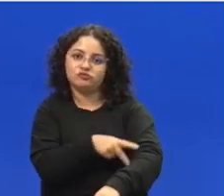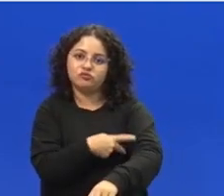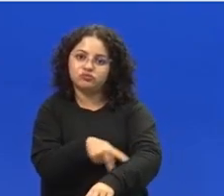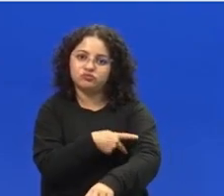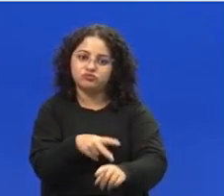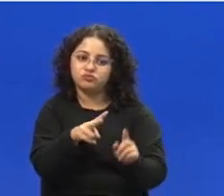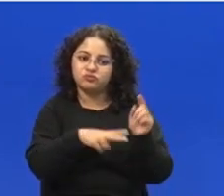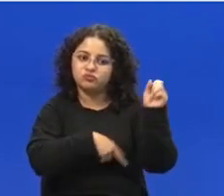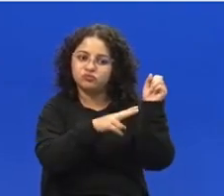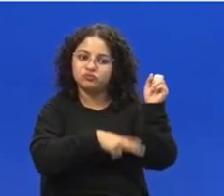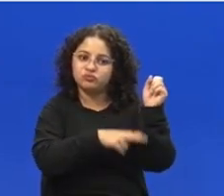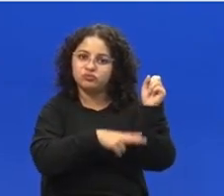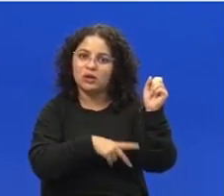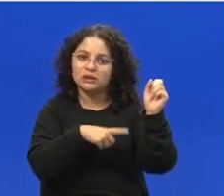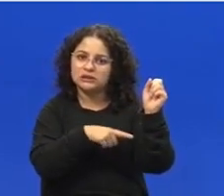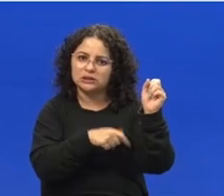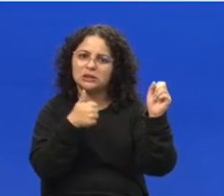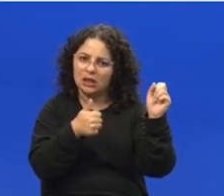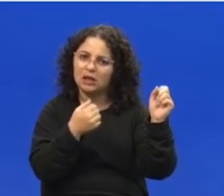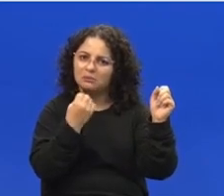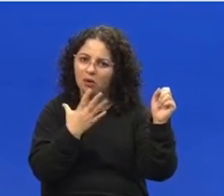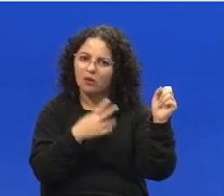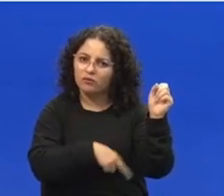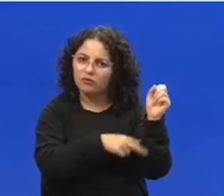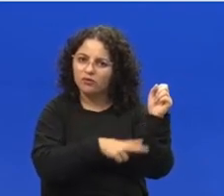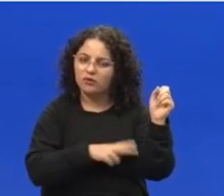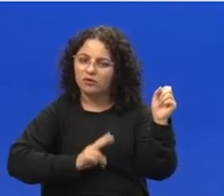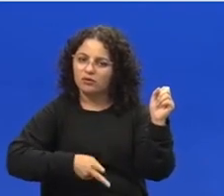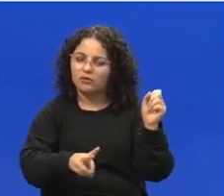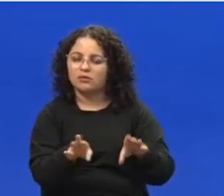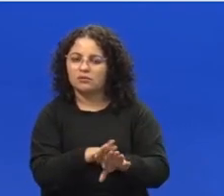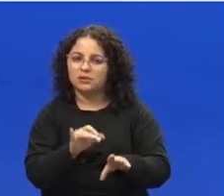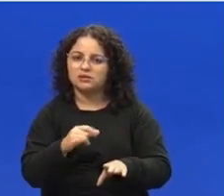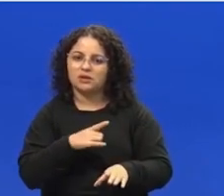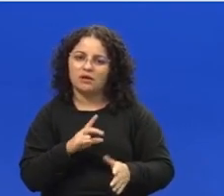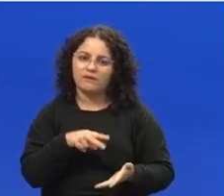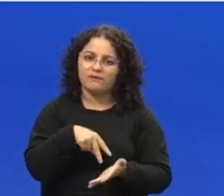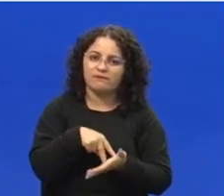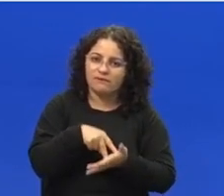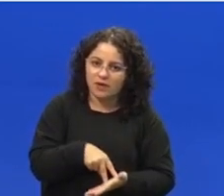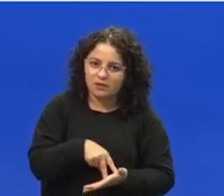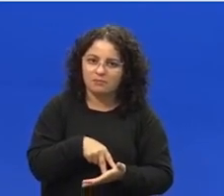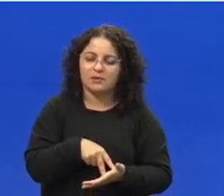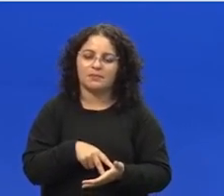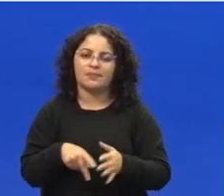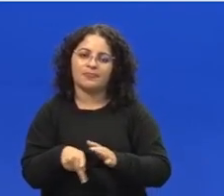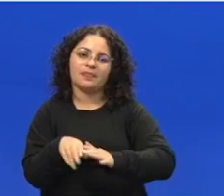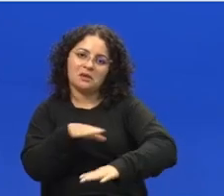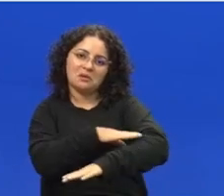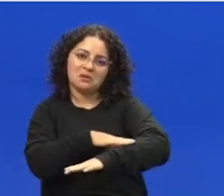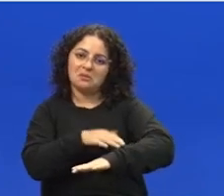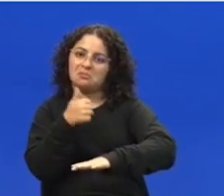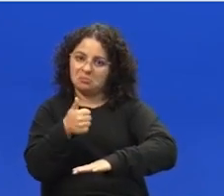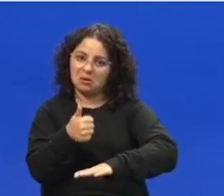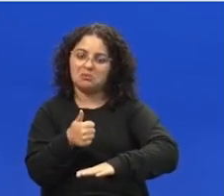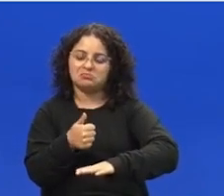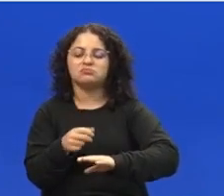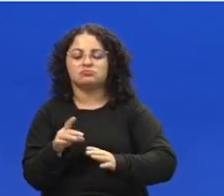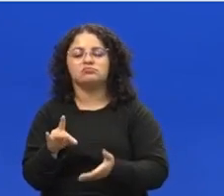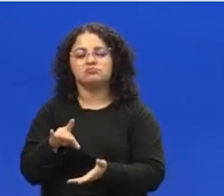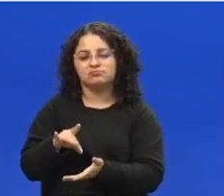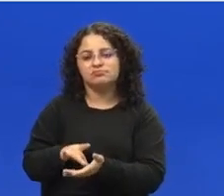tenho suprimento sanguíneo preservado e se eu tenho uma boa estabilidade do segmento fraturado, eu de fato